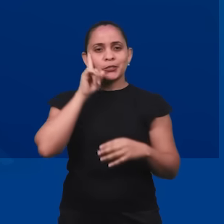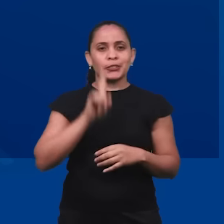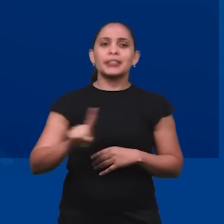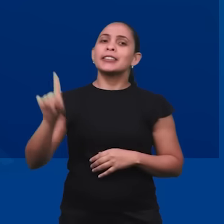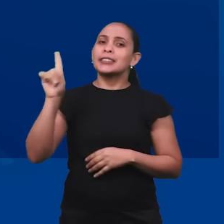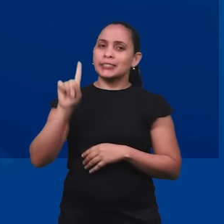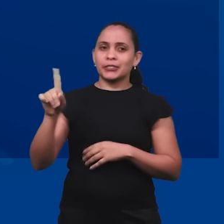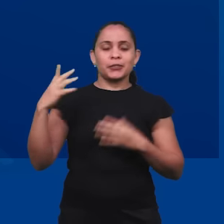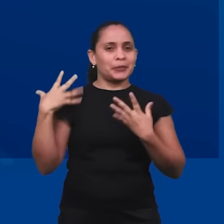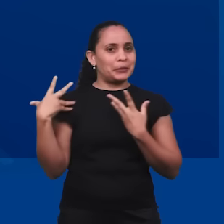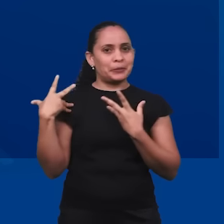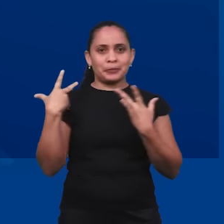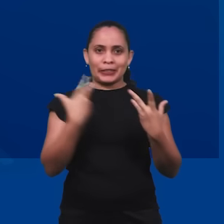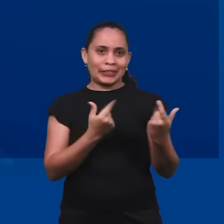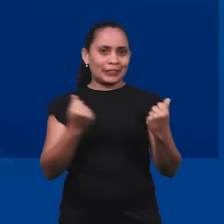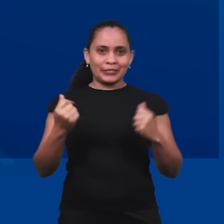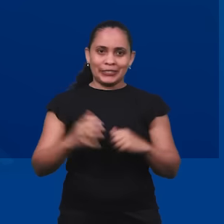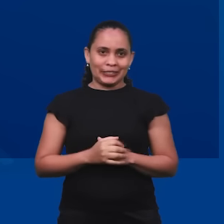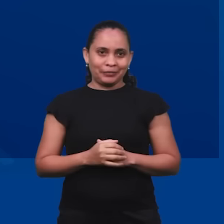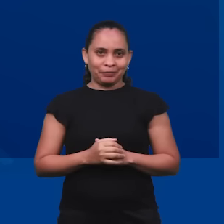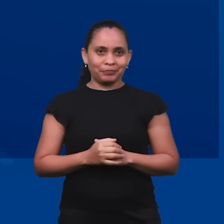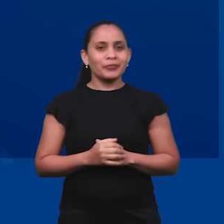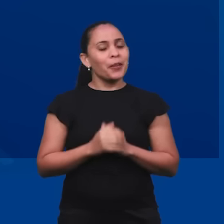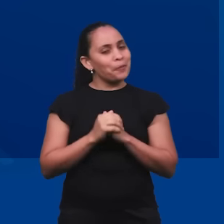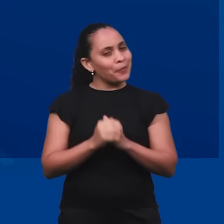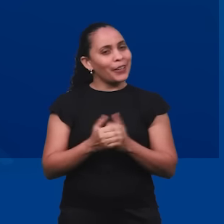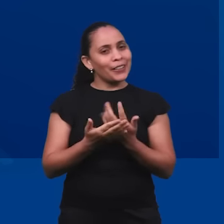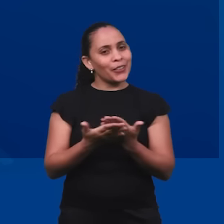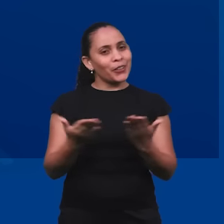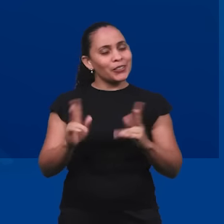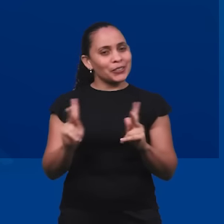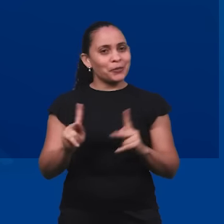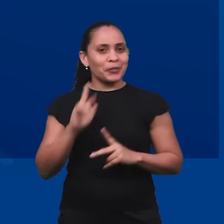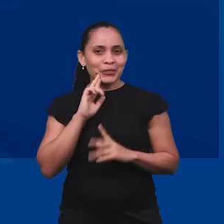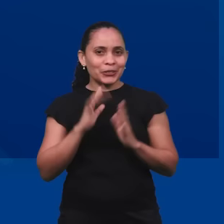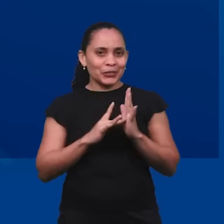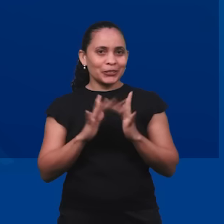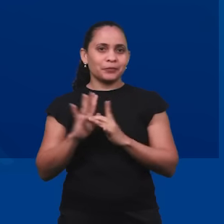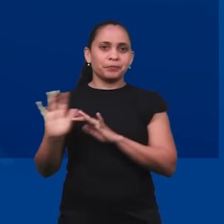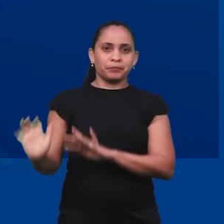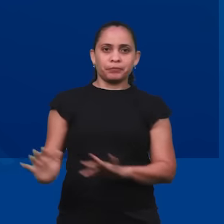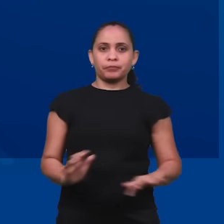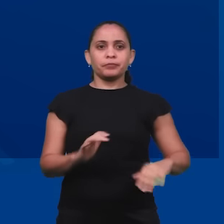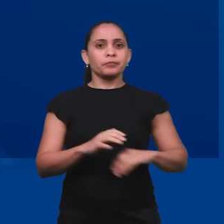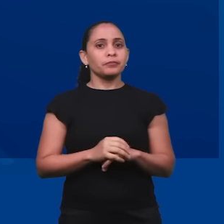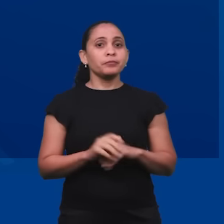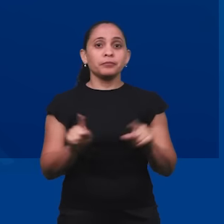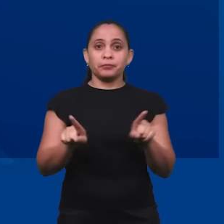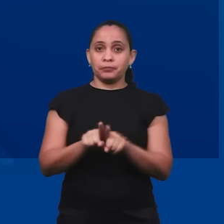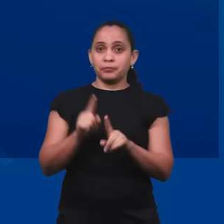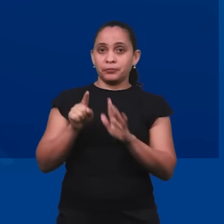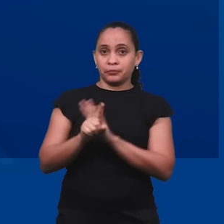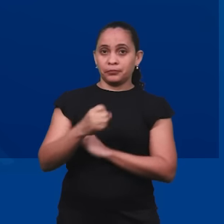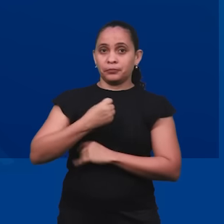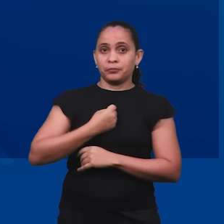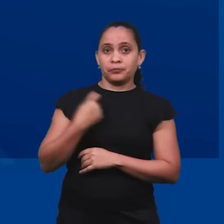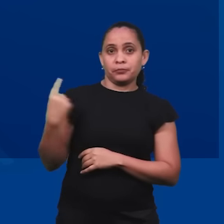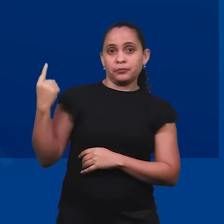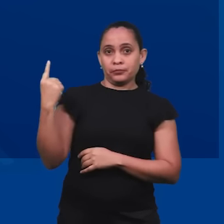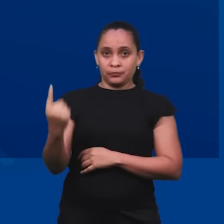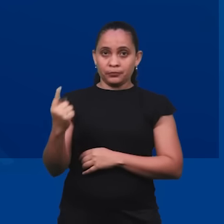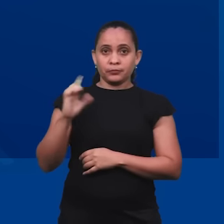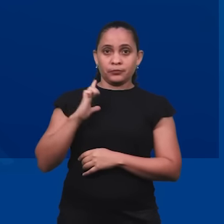nós vemos as maravilhas que o Senhor opera também em nosso meio. Amém? A todos a paz de São Jesus. Respuesta a la pregunta número 1 es poder seguir